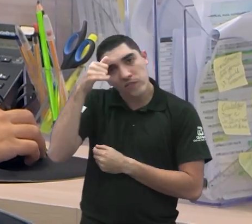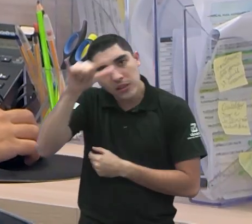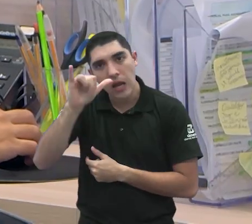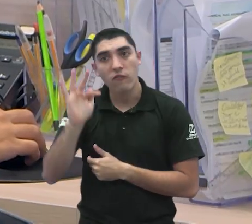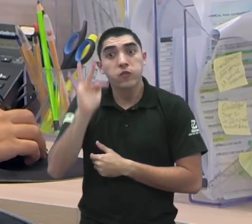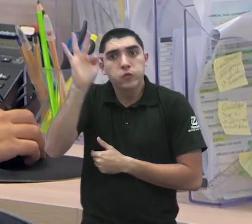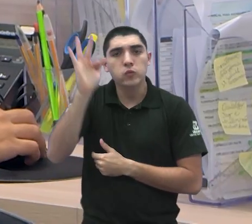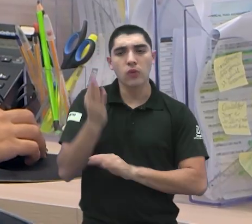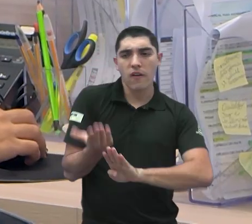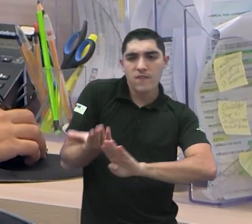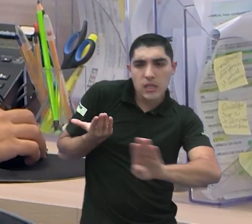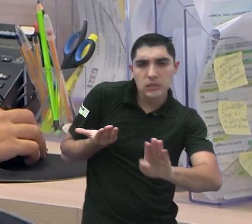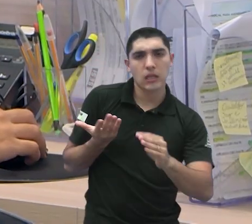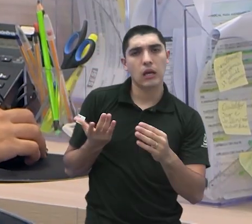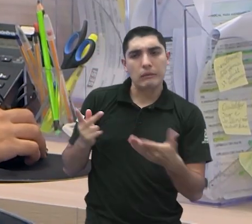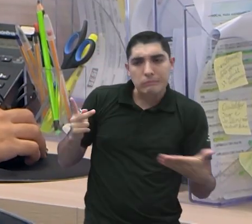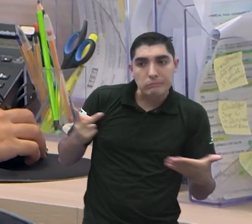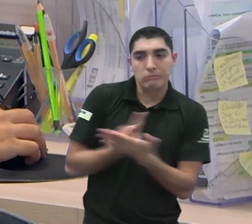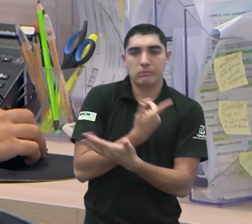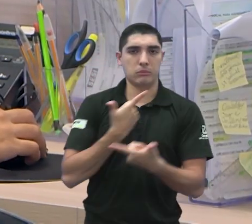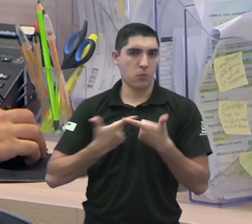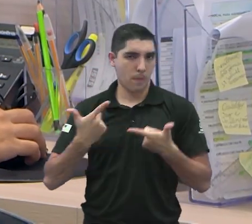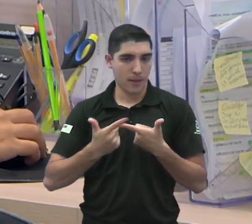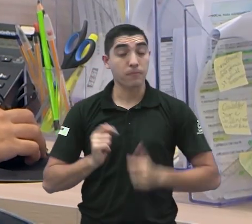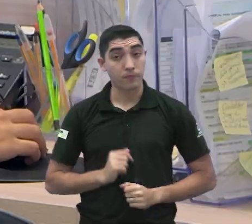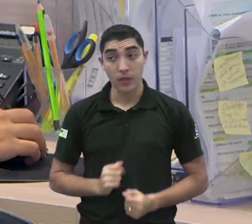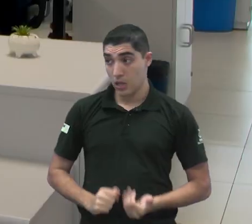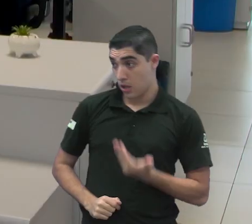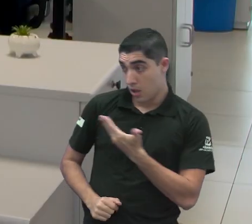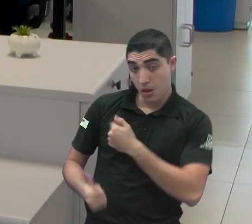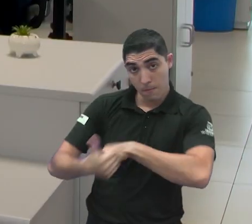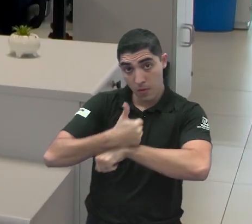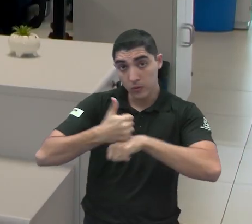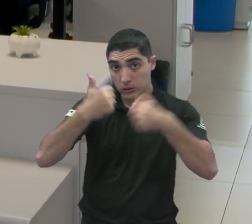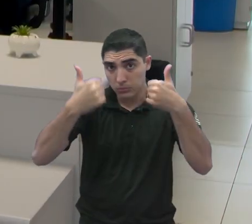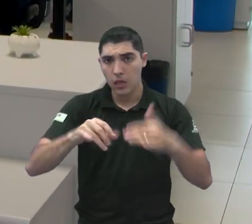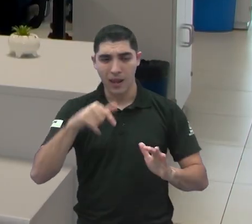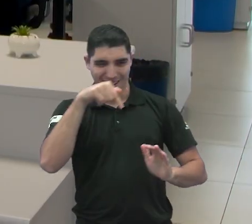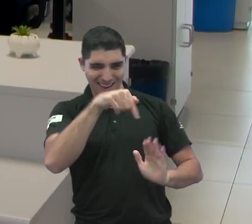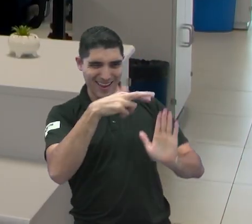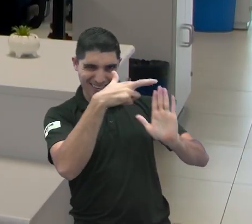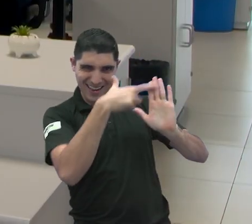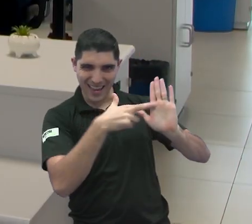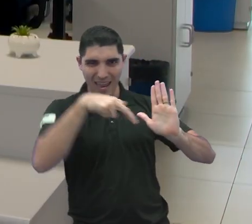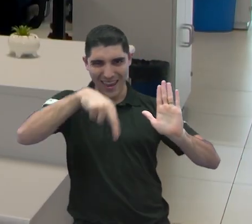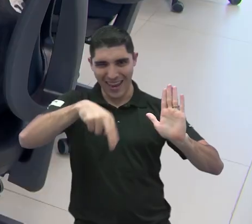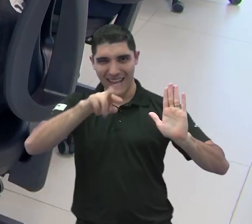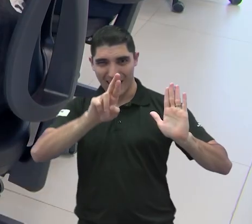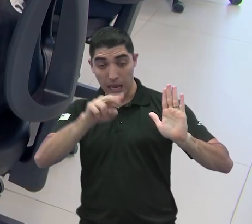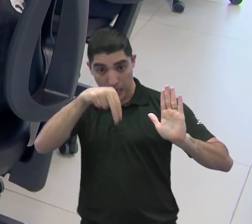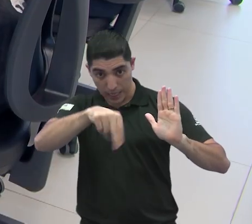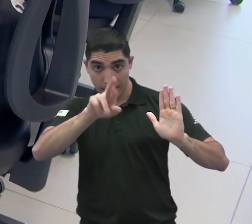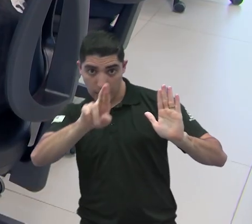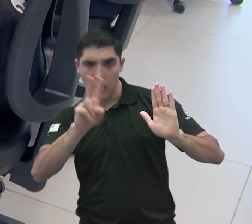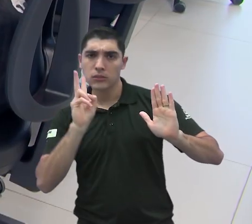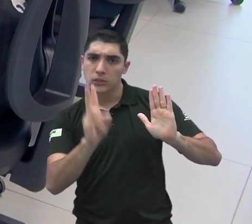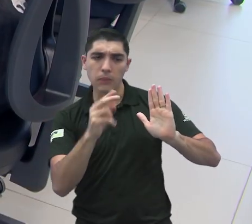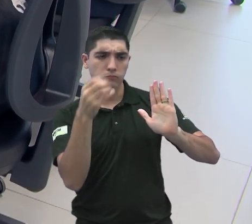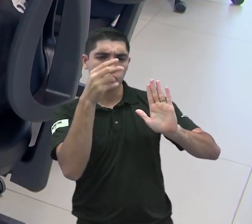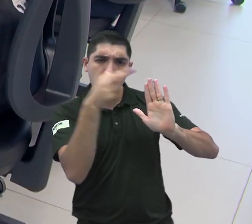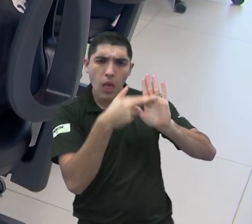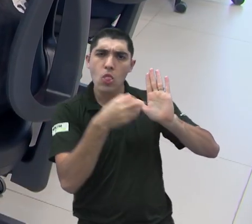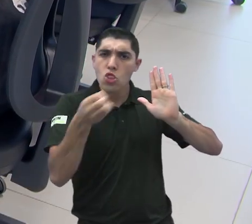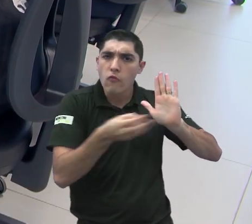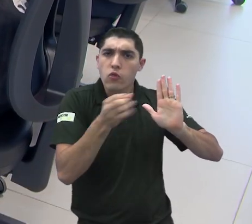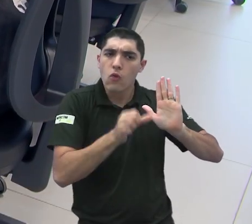de prevenir possíveis afastamentos e acidentes no trabalho. Segundo o especialista, as normas são atualizadas constantemente